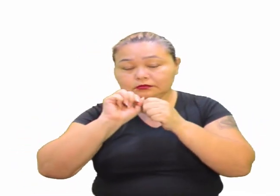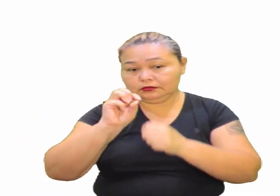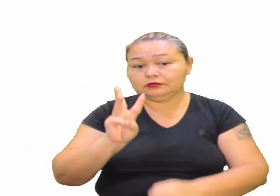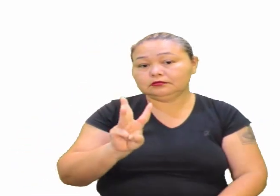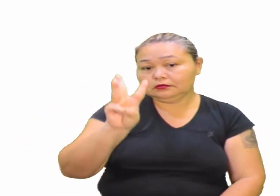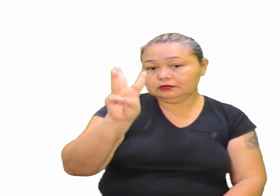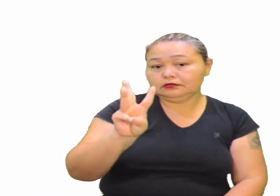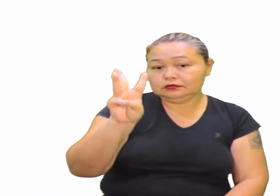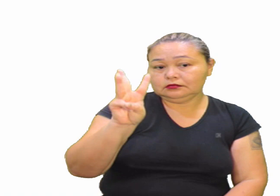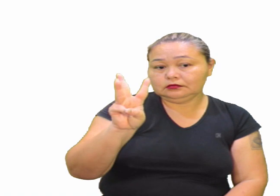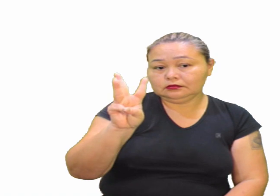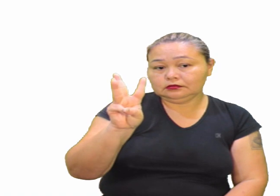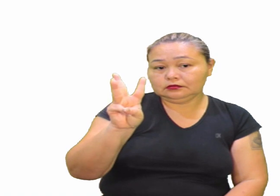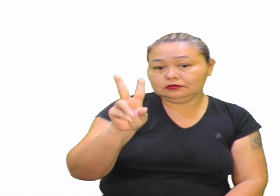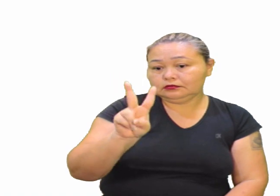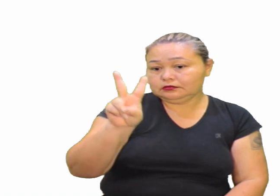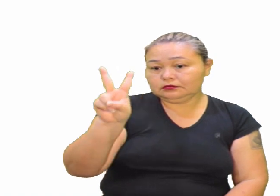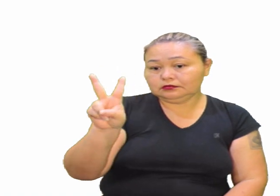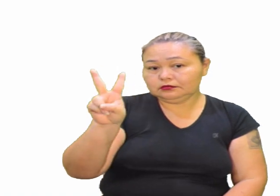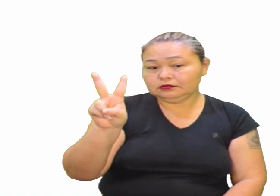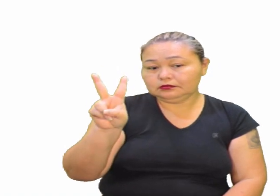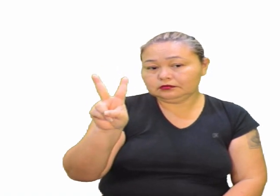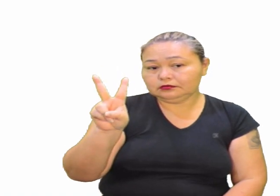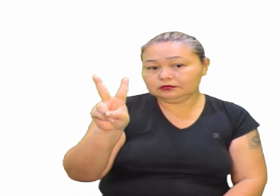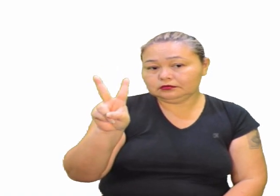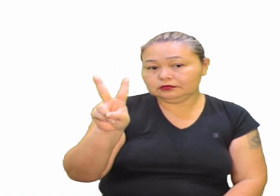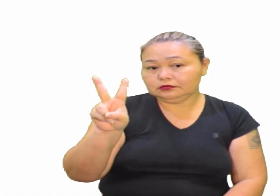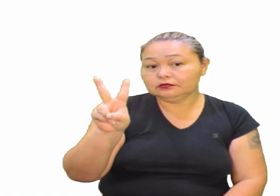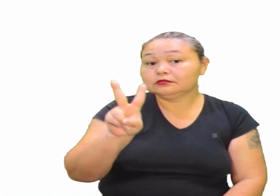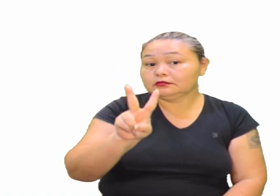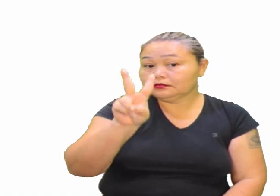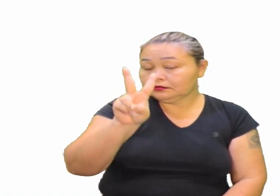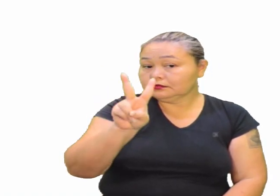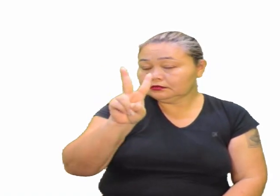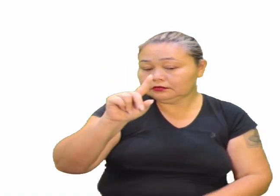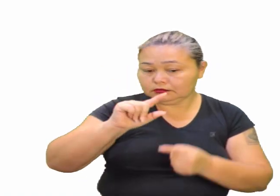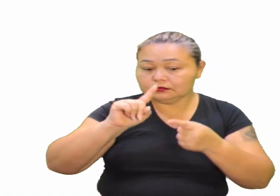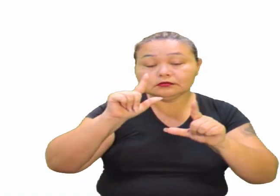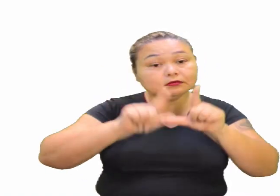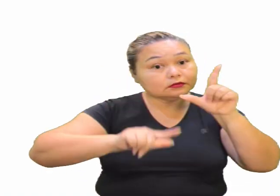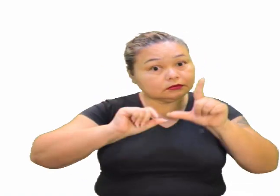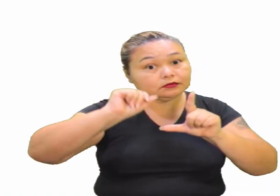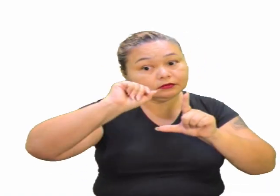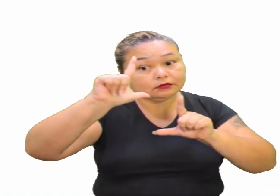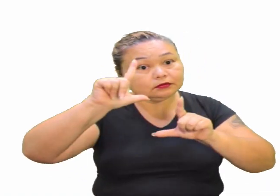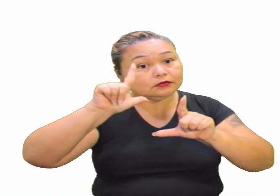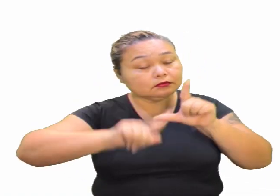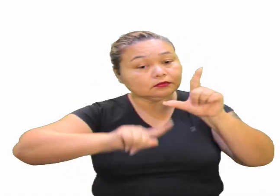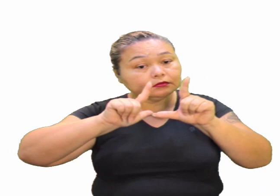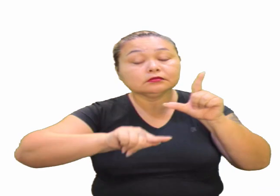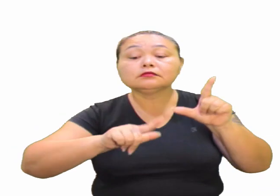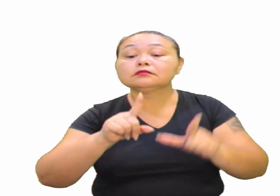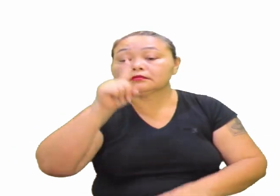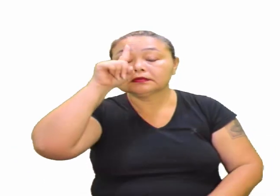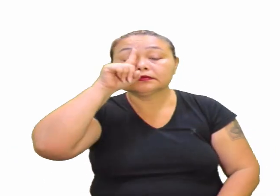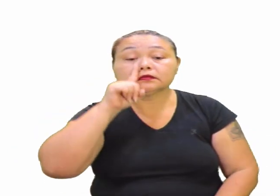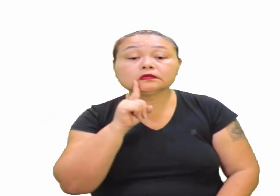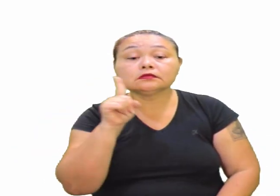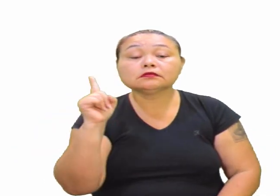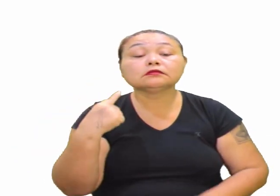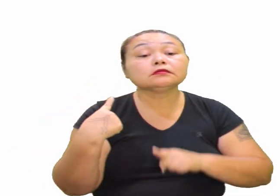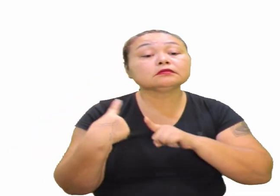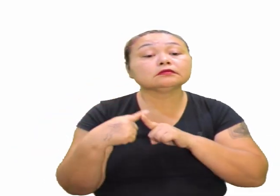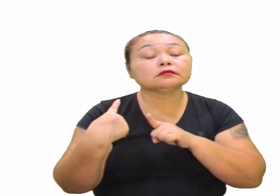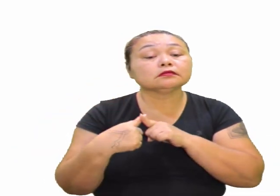E tá vendo esse aqui? Eu tenho um V maiúsculo. Por que eu coloquei amarelo V